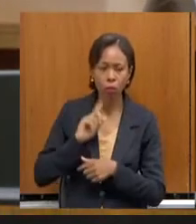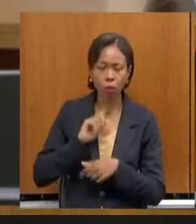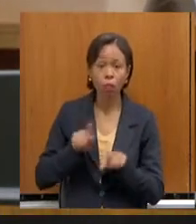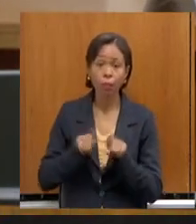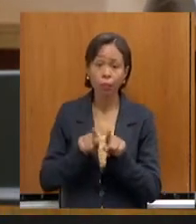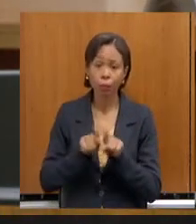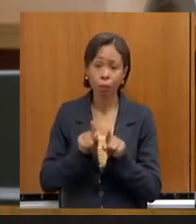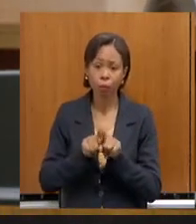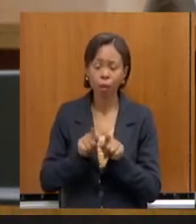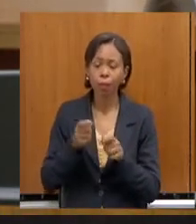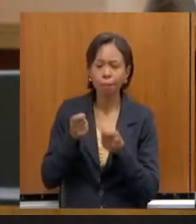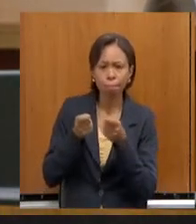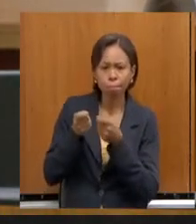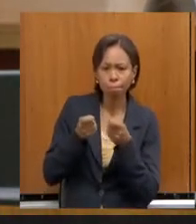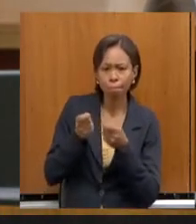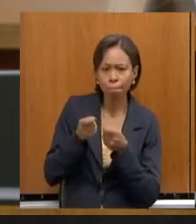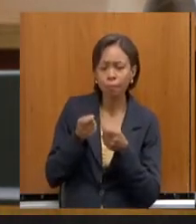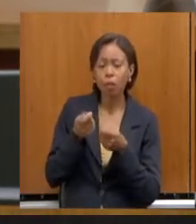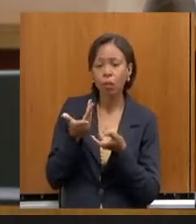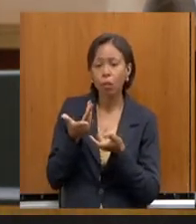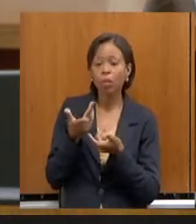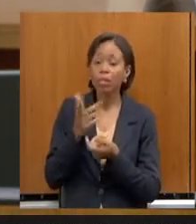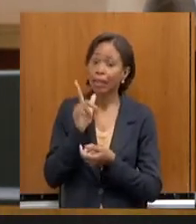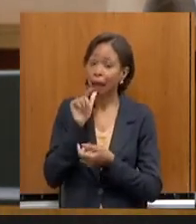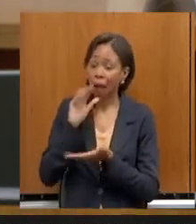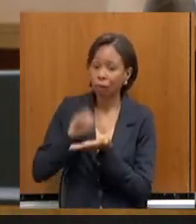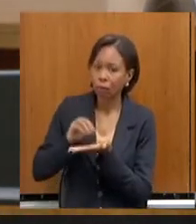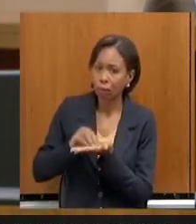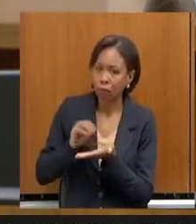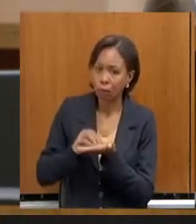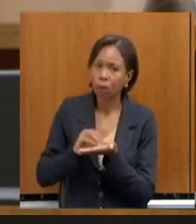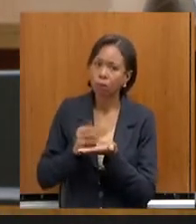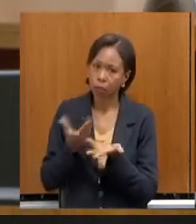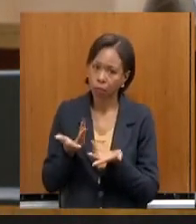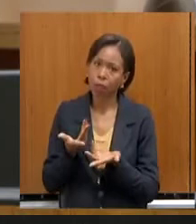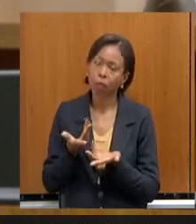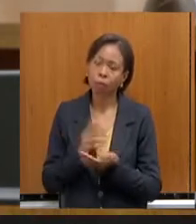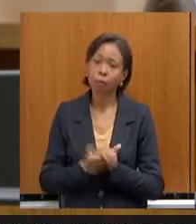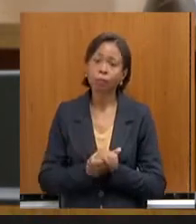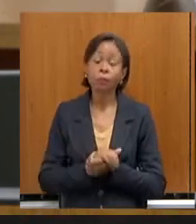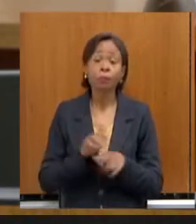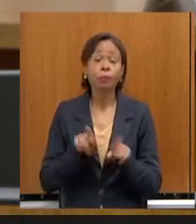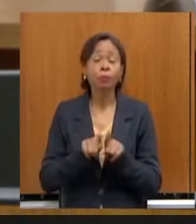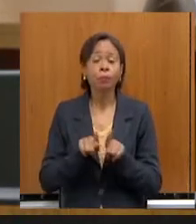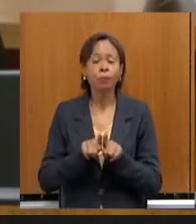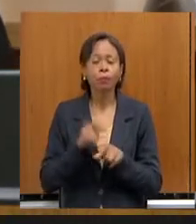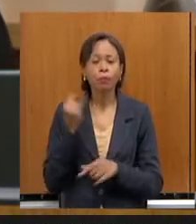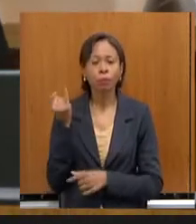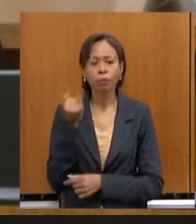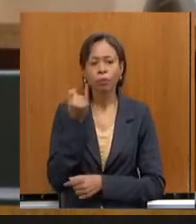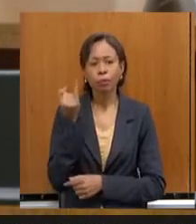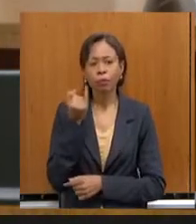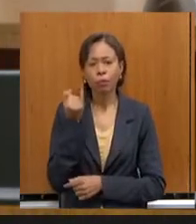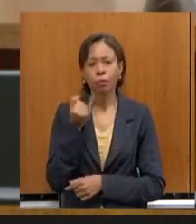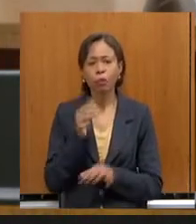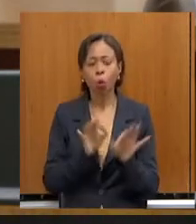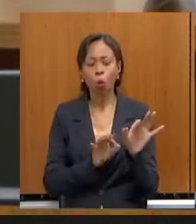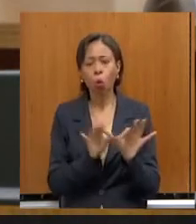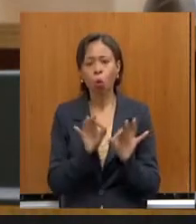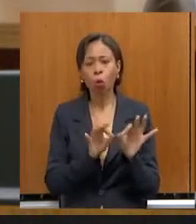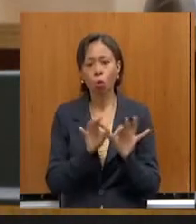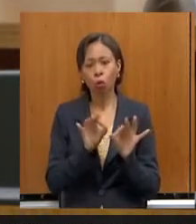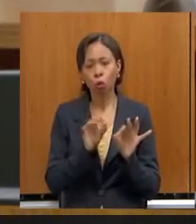característica para garantia de abastecimento público e um ponto importante de Tati Esse é o programa